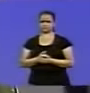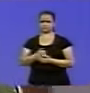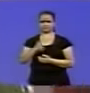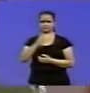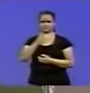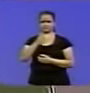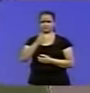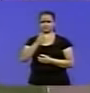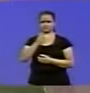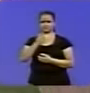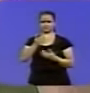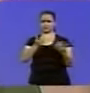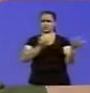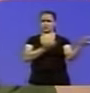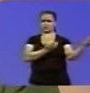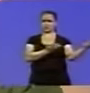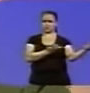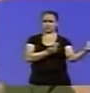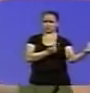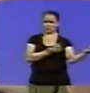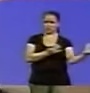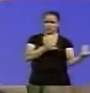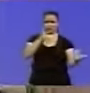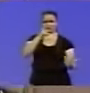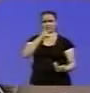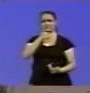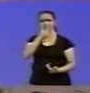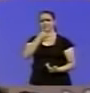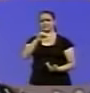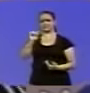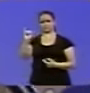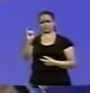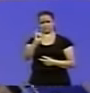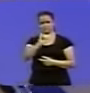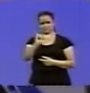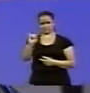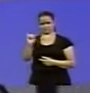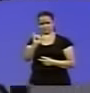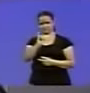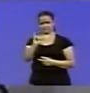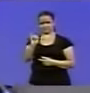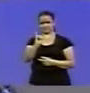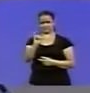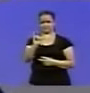Queridos jovens, queridos irmãos e irmãs,